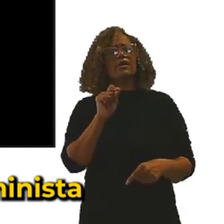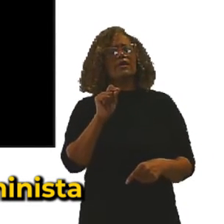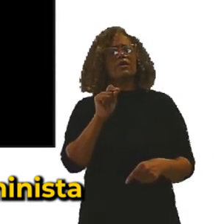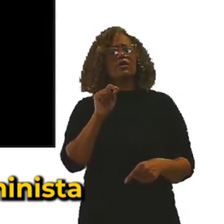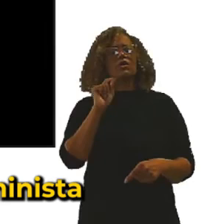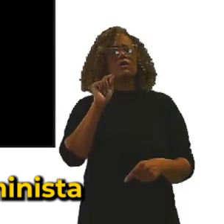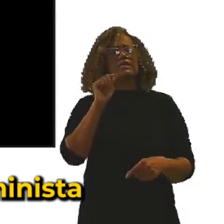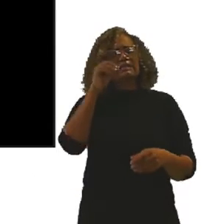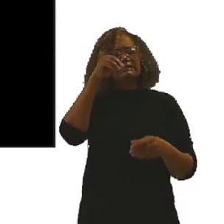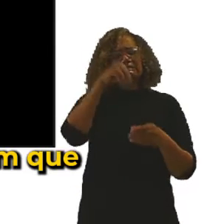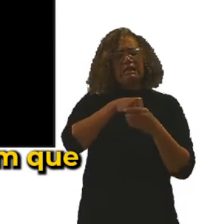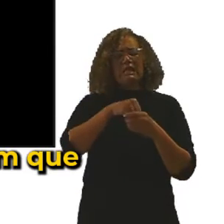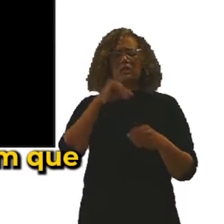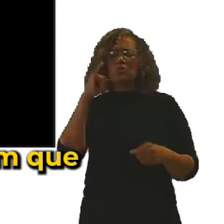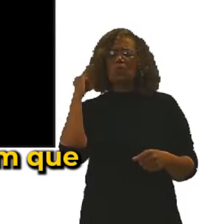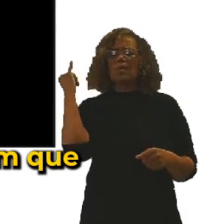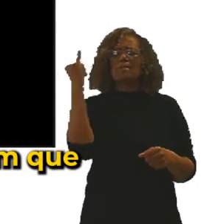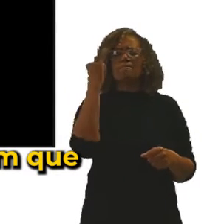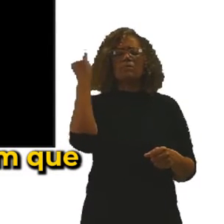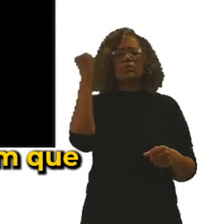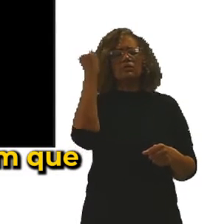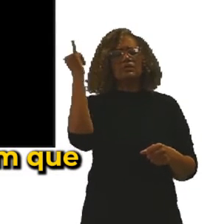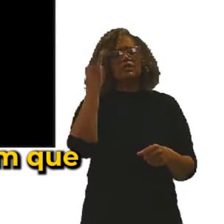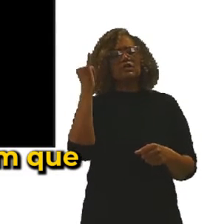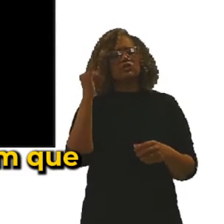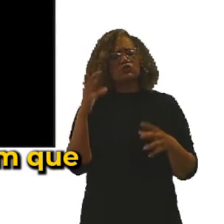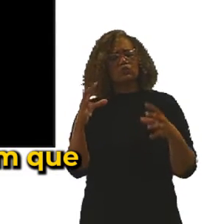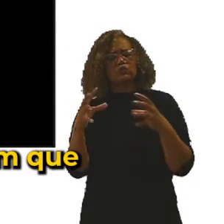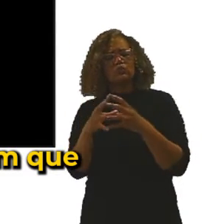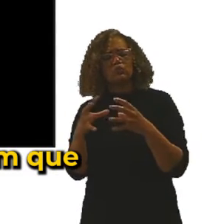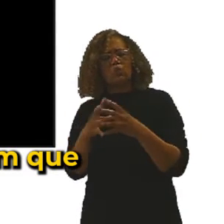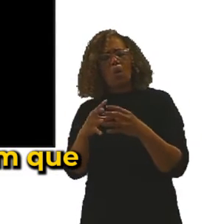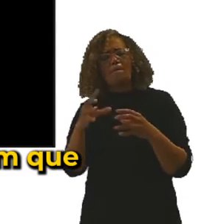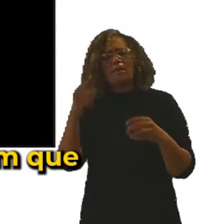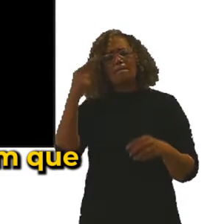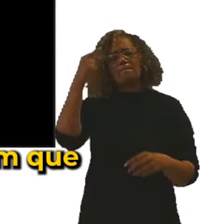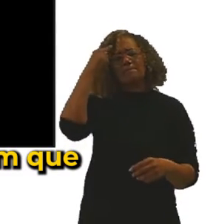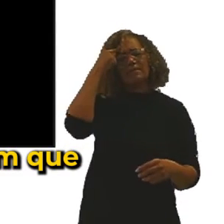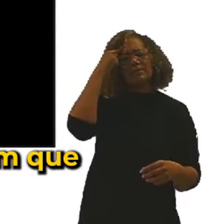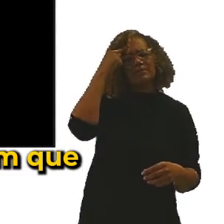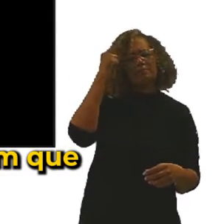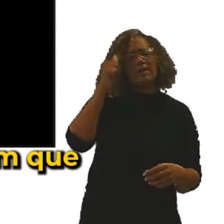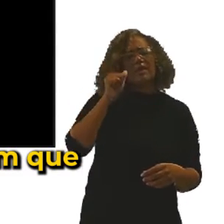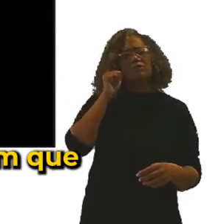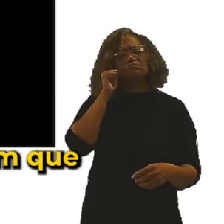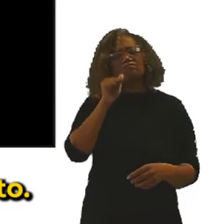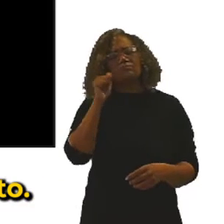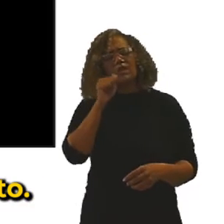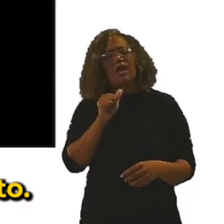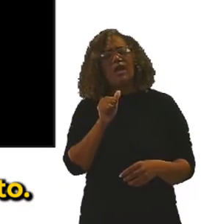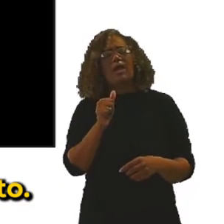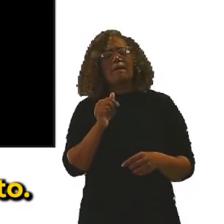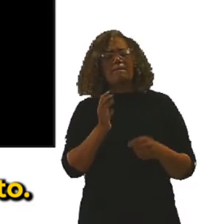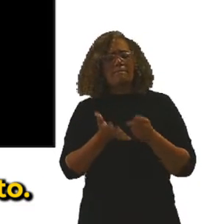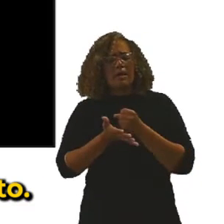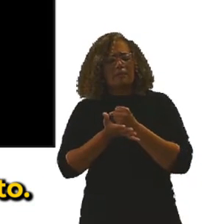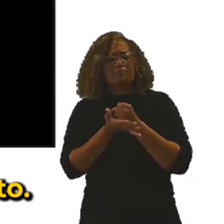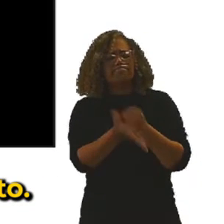epistemologia feminista, adentrarmos, então, num pensamento em que possa contribuir para